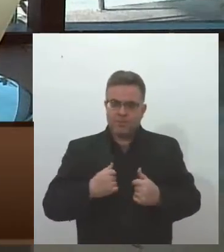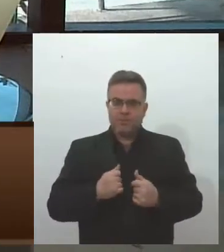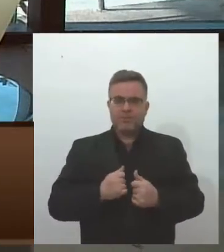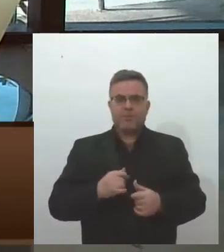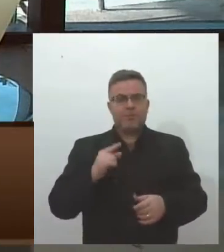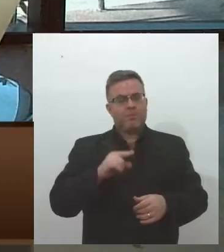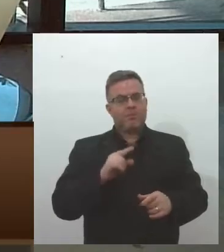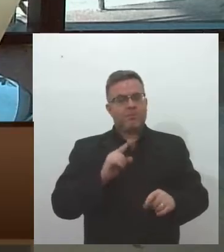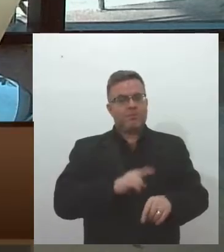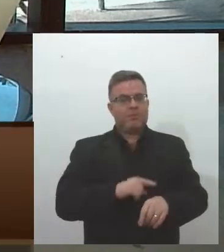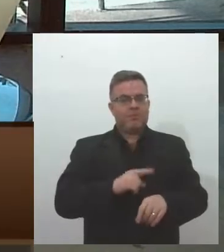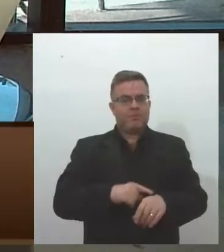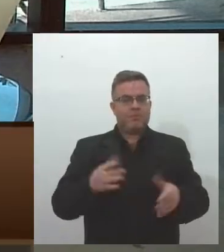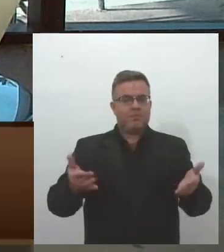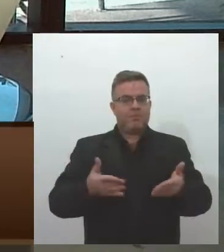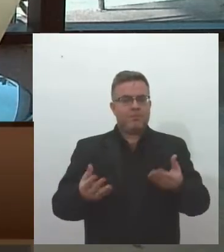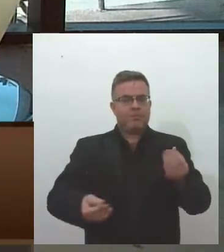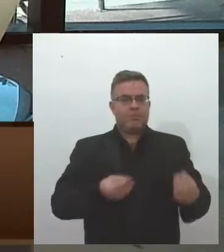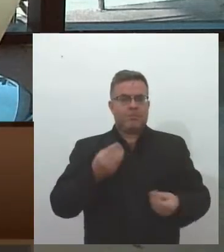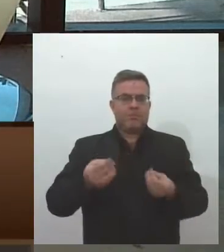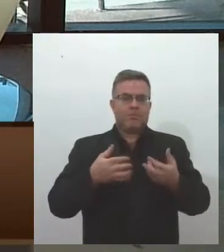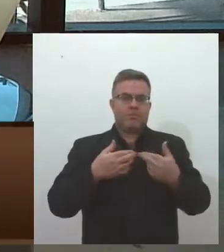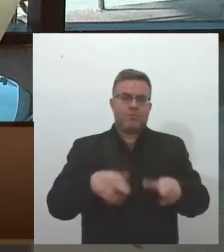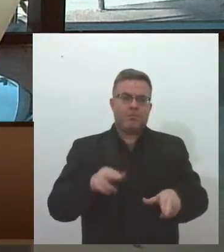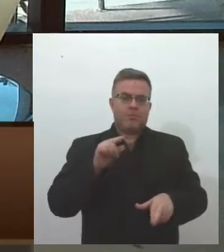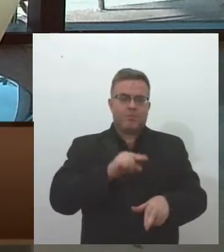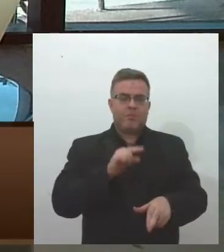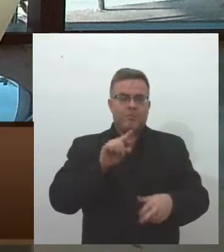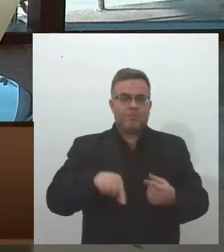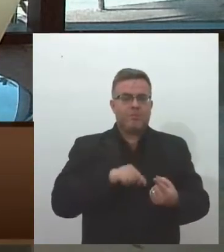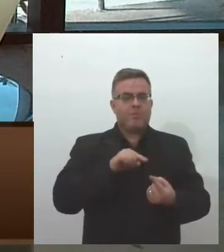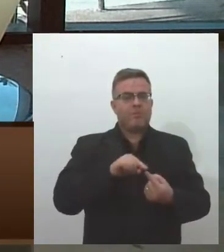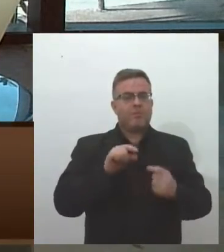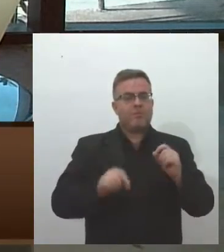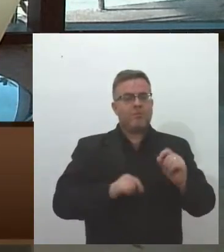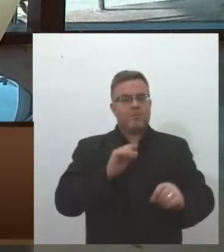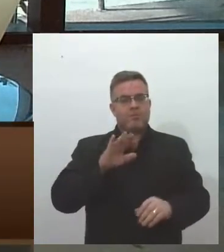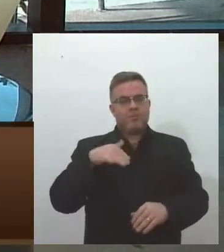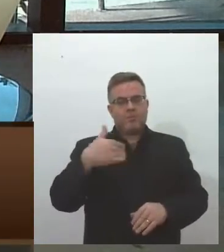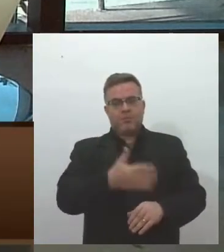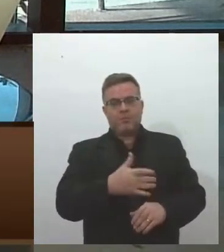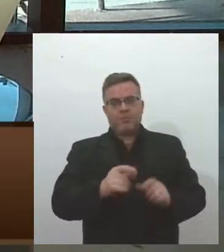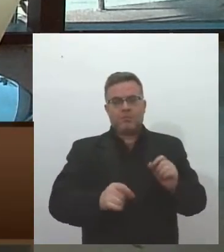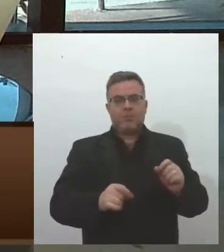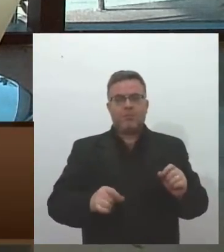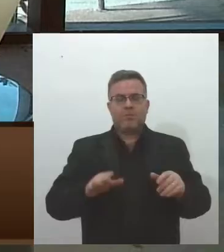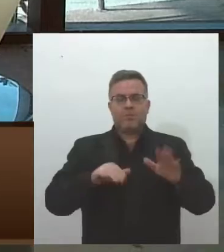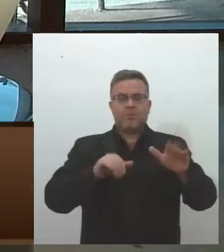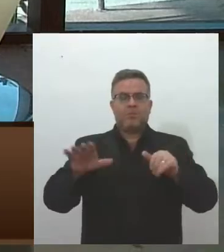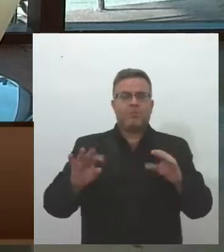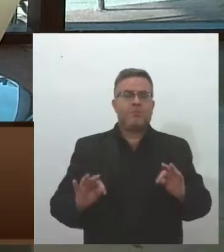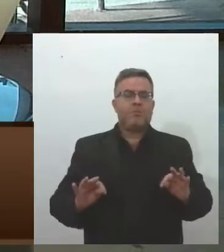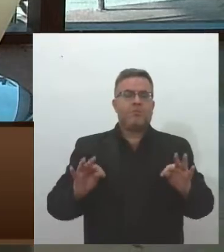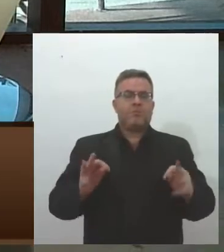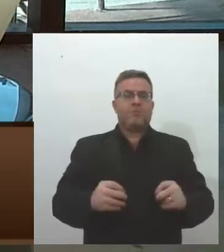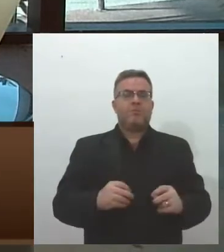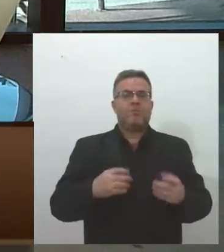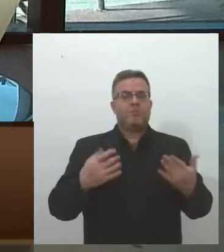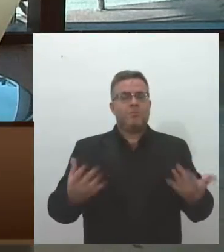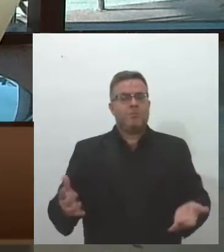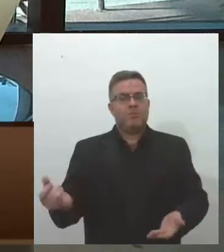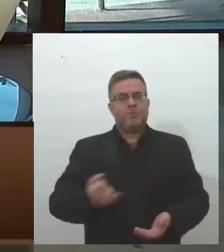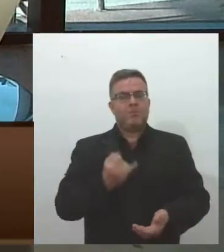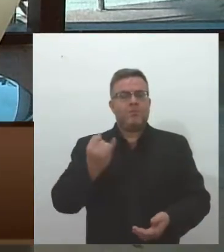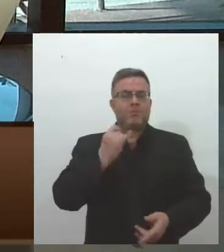como é que está sendo feito, né, essa venda do destino de Sergipe, né, lá fora, para atrair os turistas para aqui. Mas é importante também,